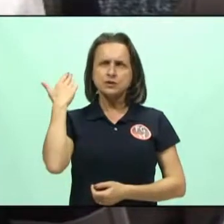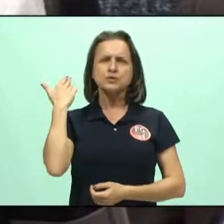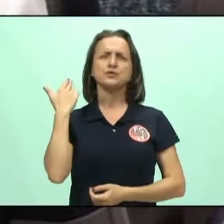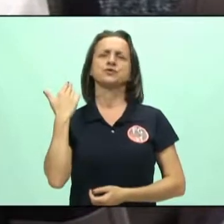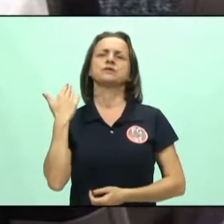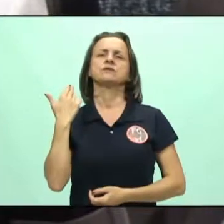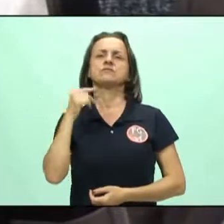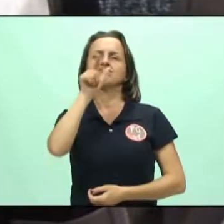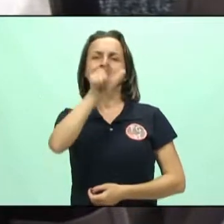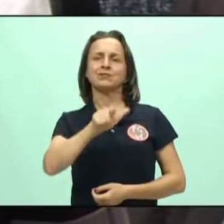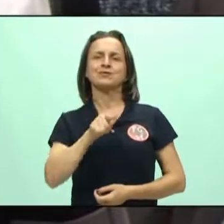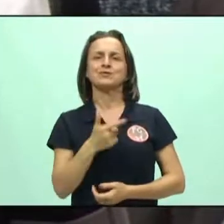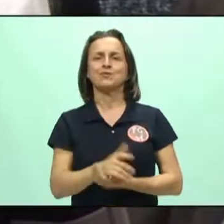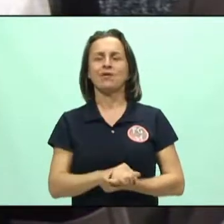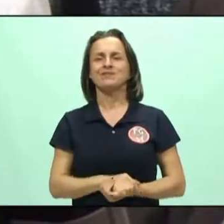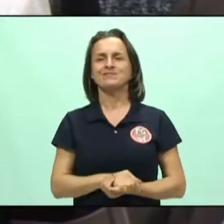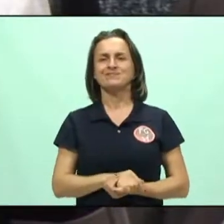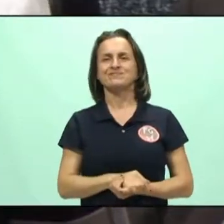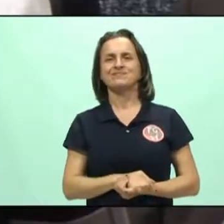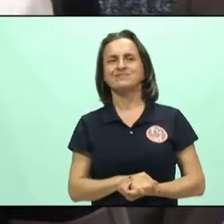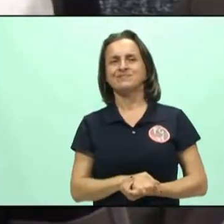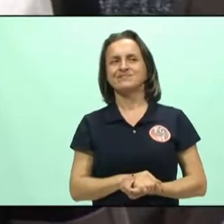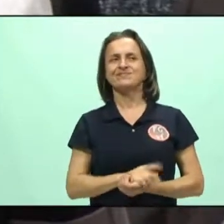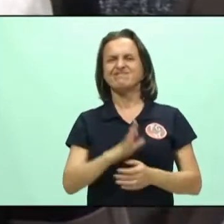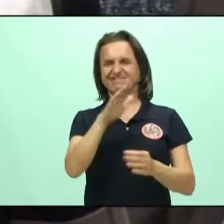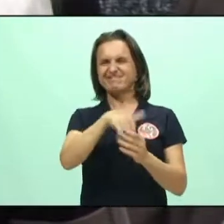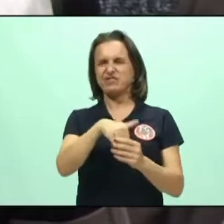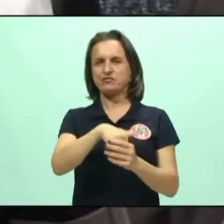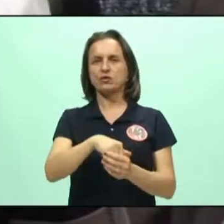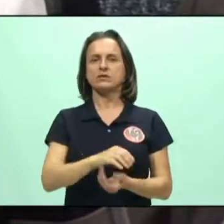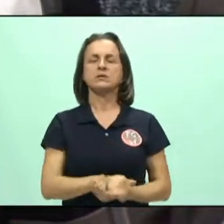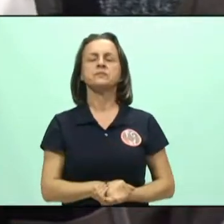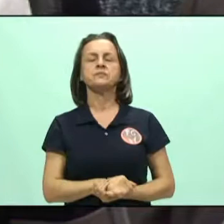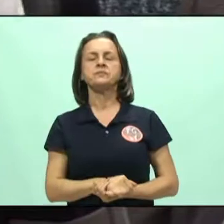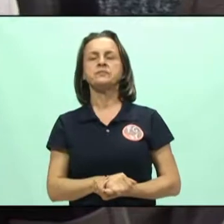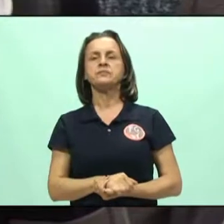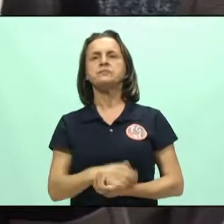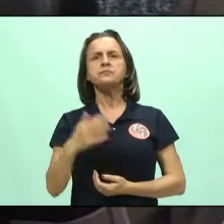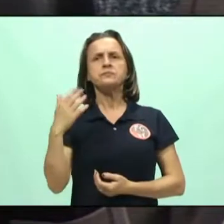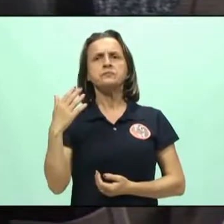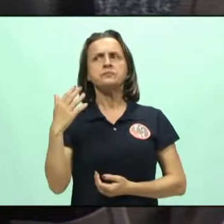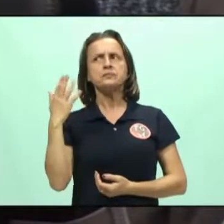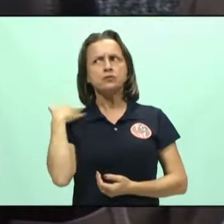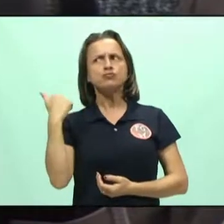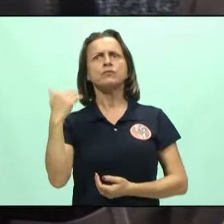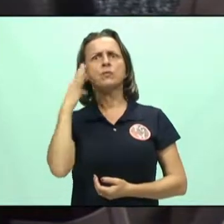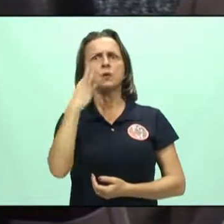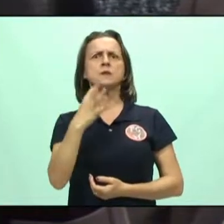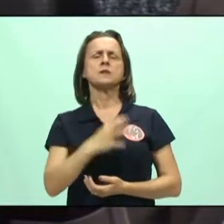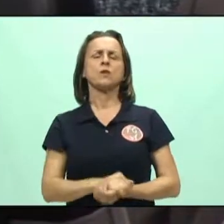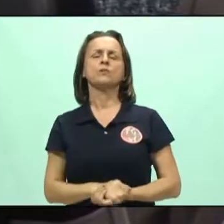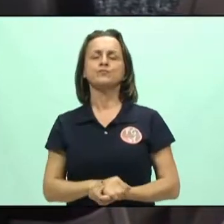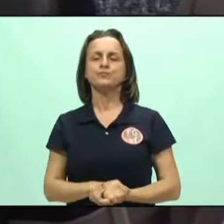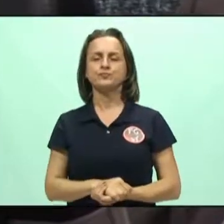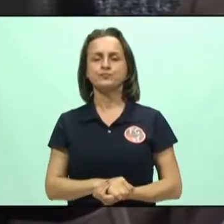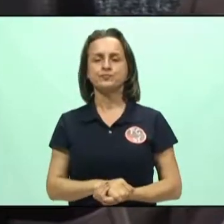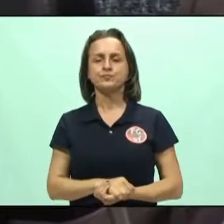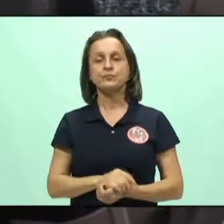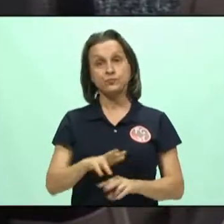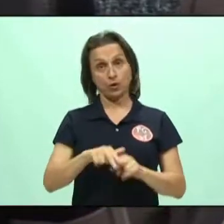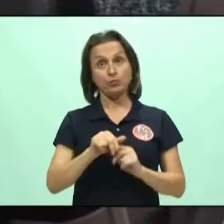confesso que eu ando sem muita paciência para elas provavelmente não vou vir então